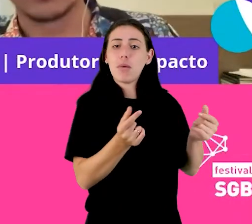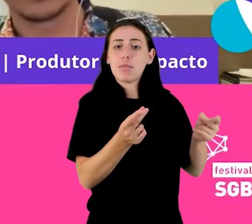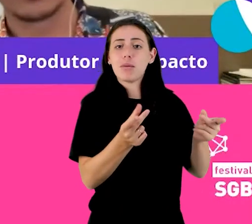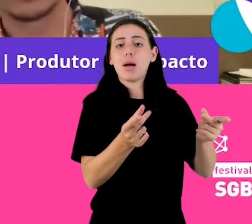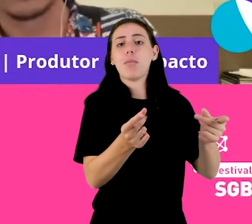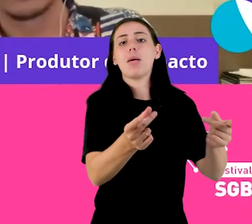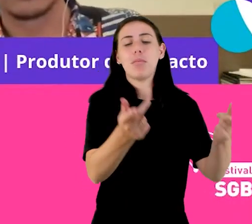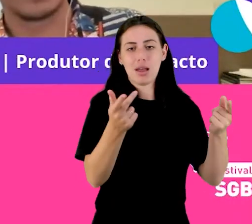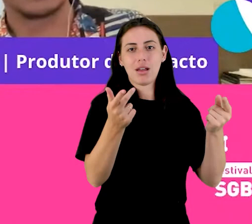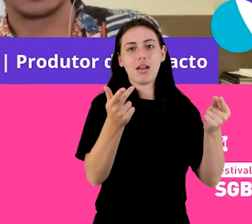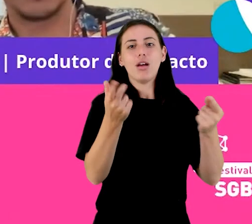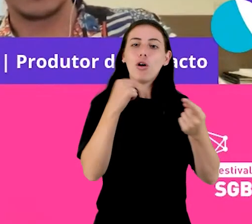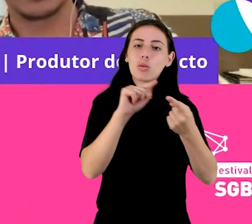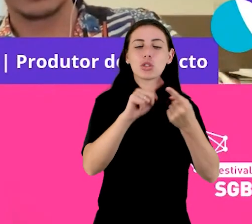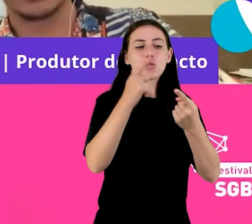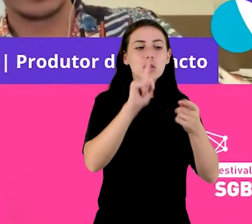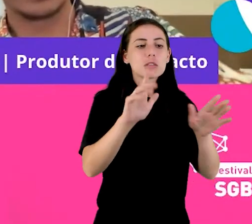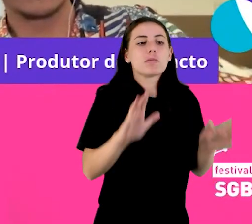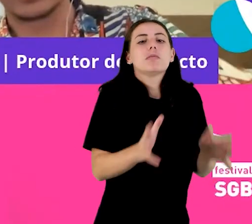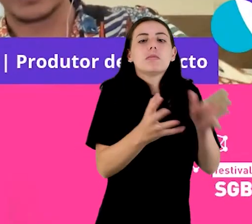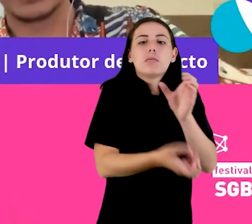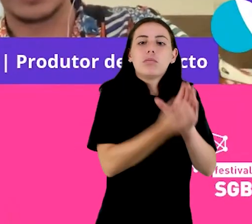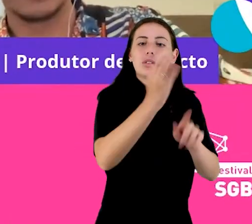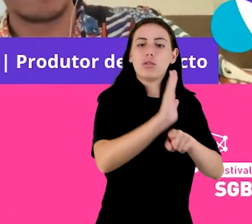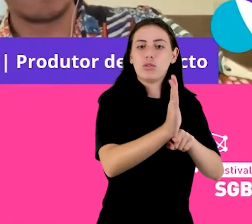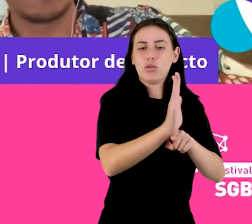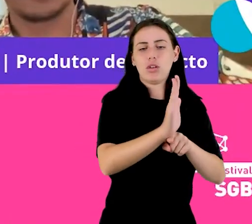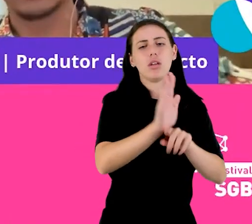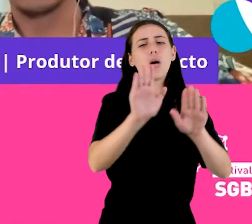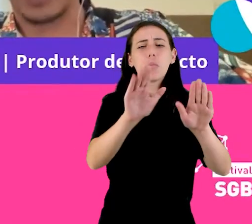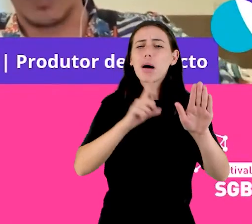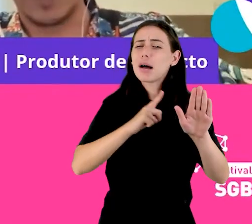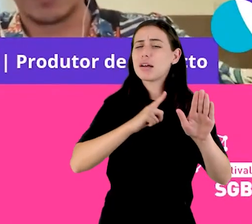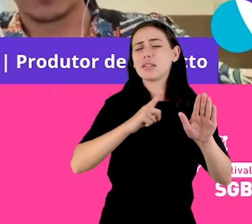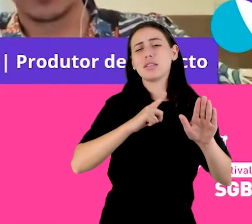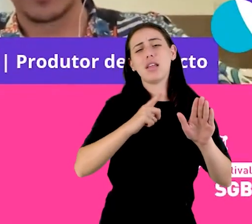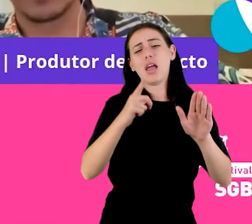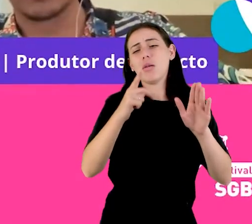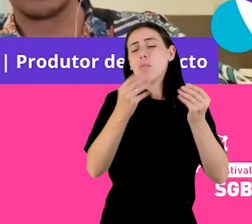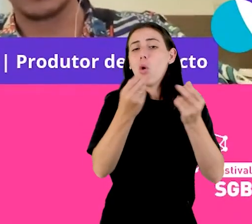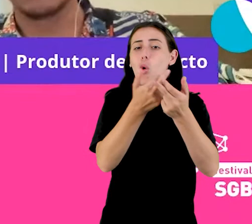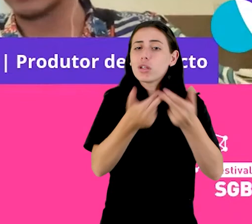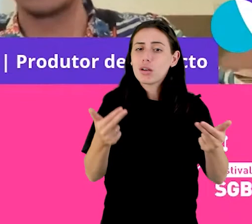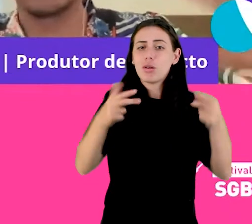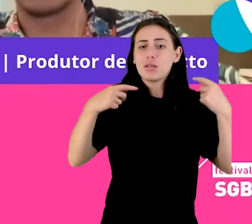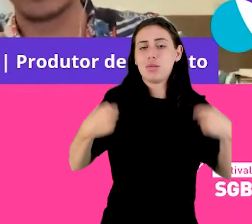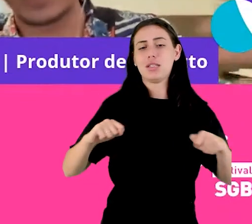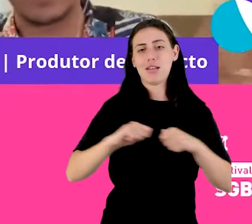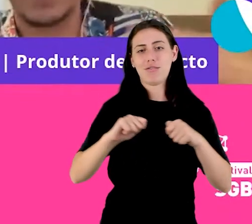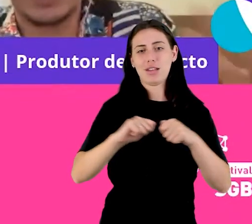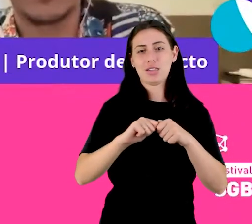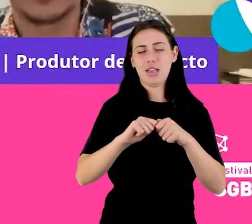edital do Documentários Transforma, né, que é da Fundação CSN, que a gente ganhou o prêmio no primeiro Good Pitch, mas era uma